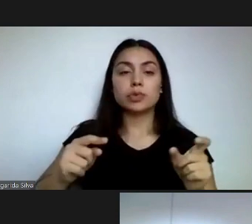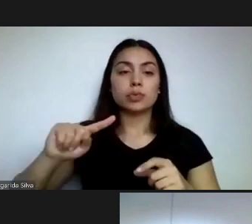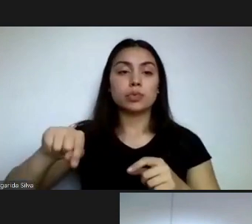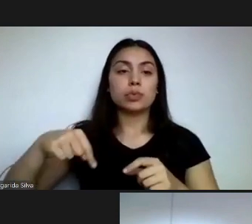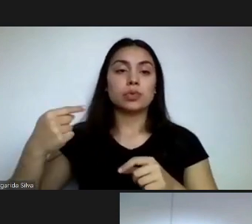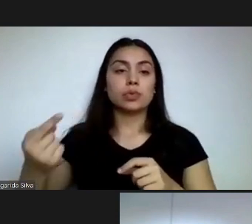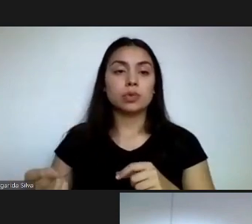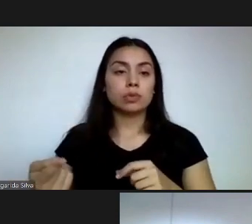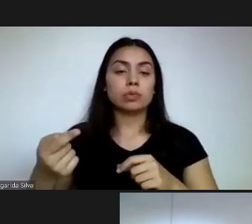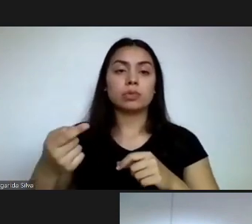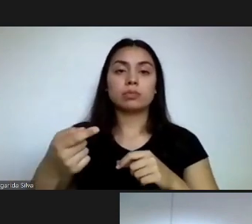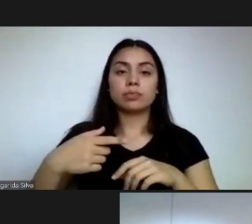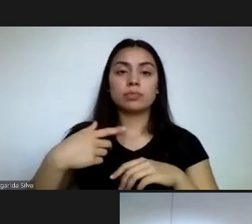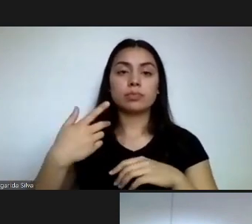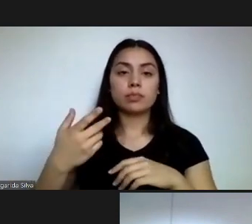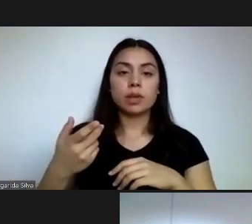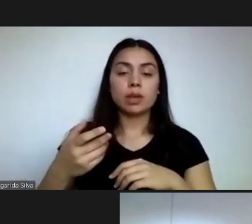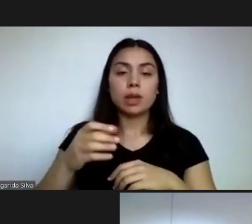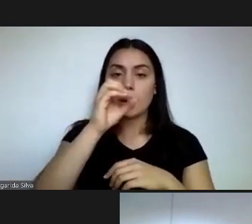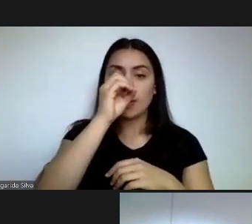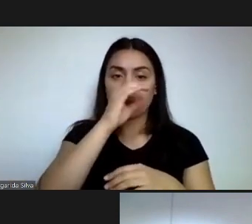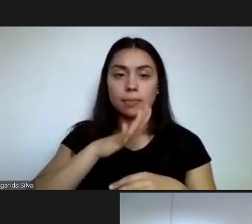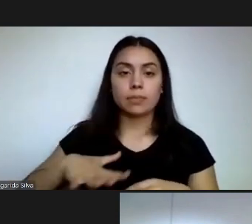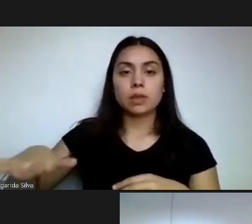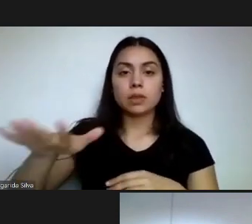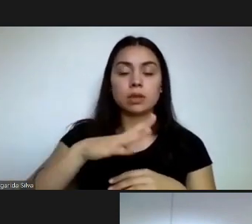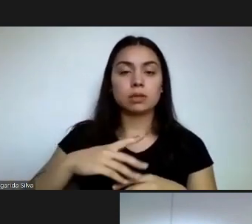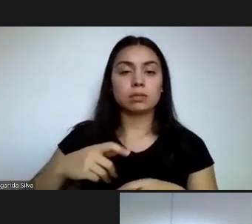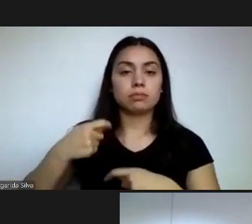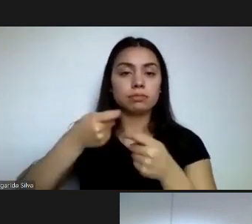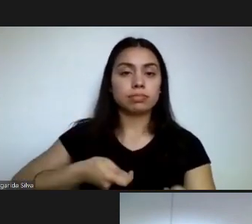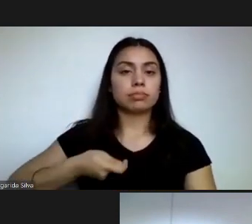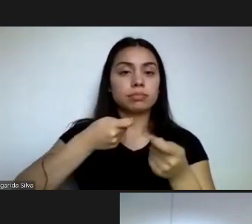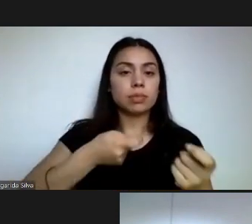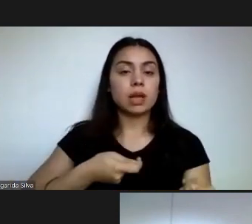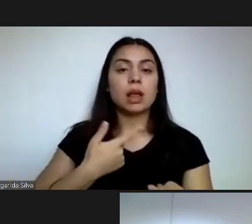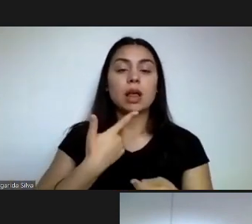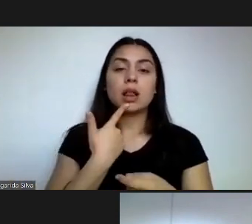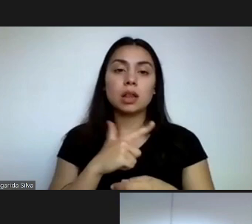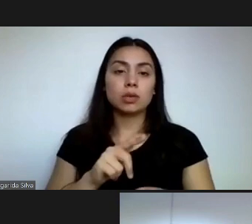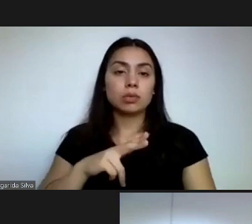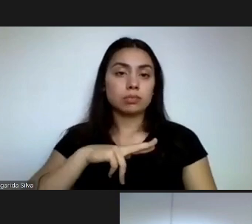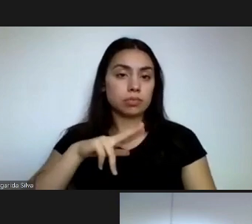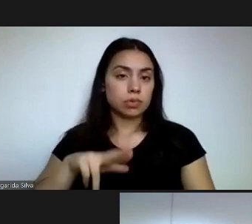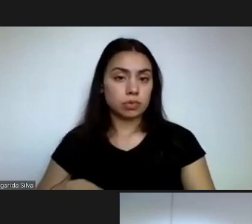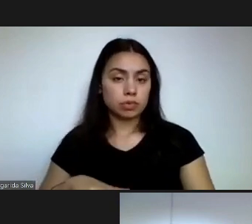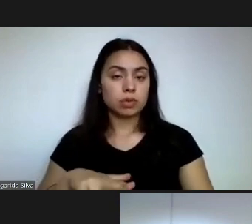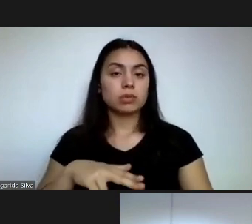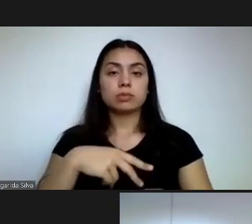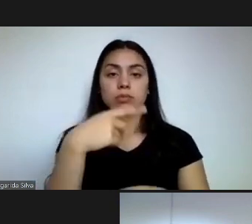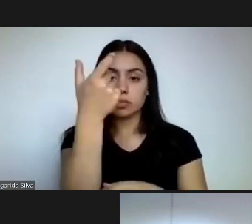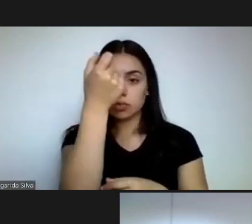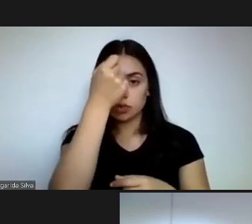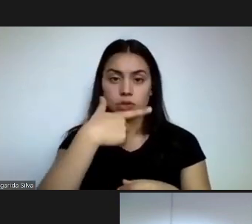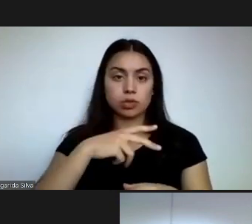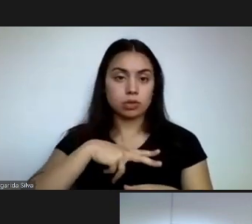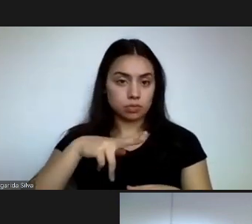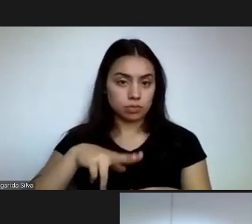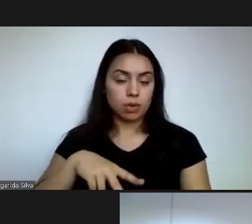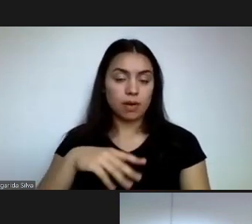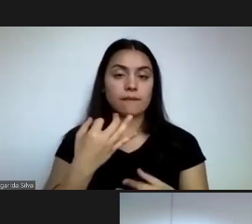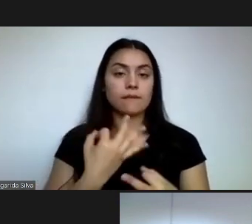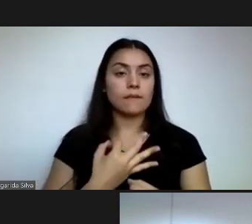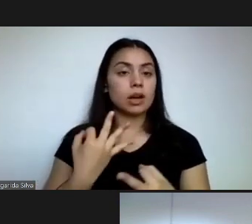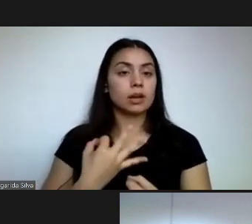das plantações, ou os negreiros, ou o que for, era a língua portuguesa, né, no caso da nossa história e da variedade da língua portuguesa e do